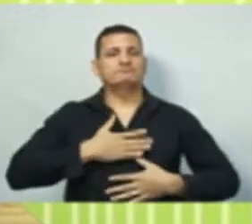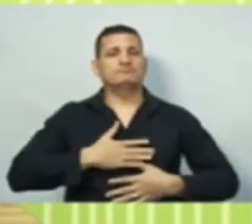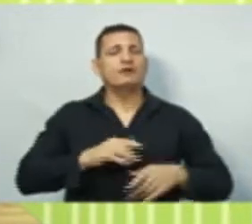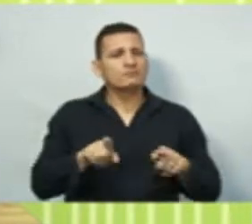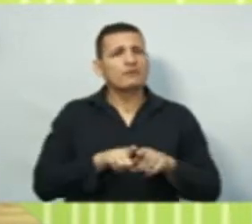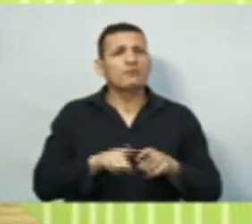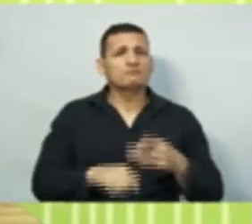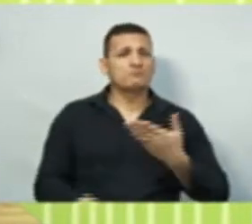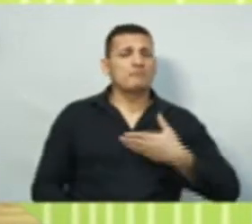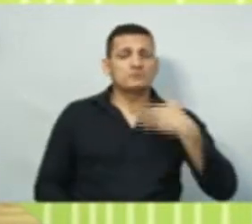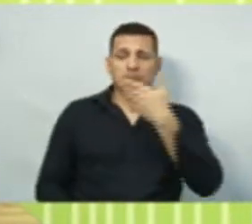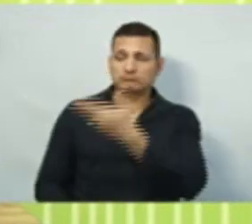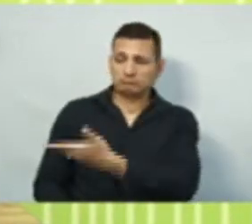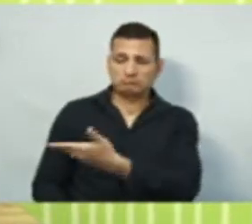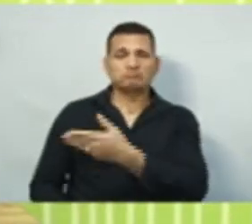também.